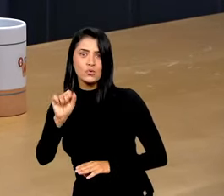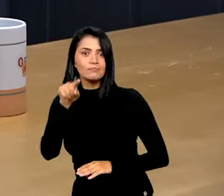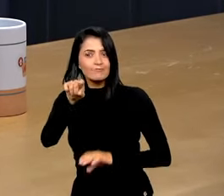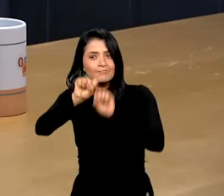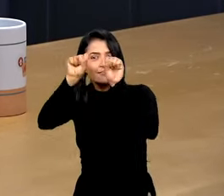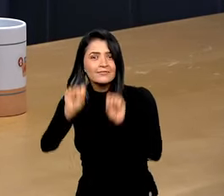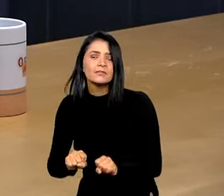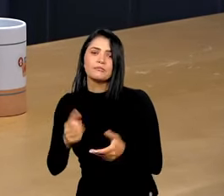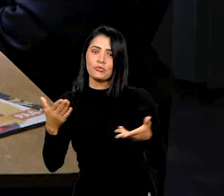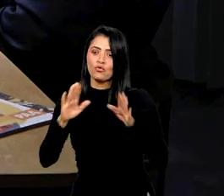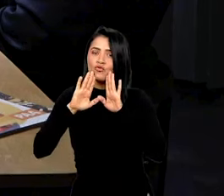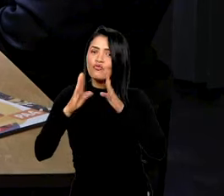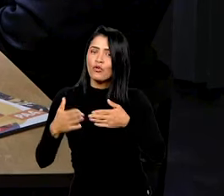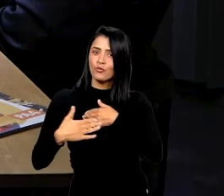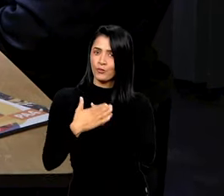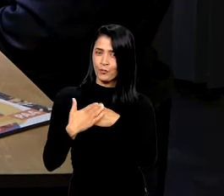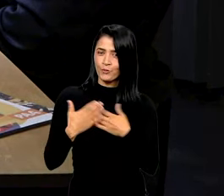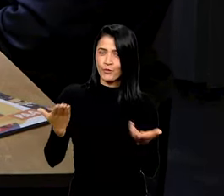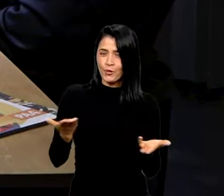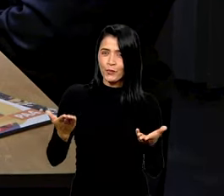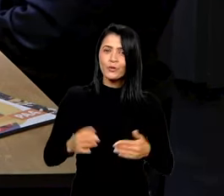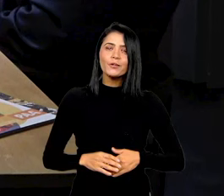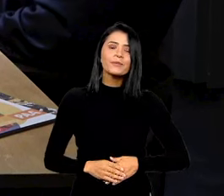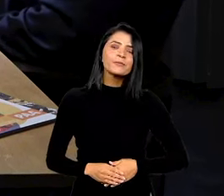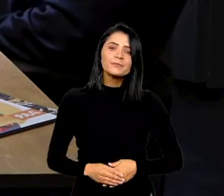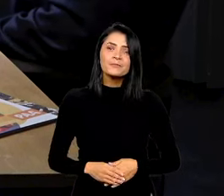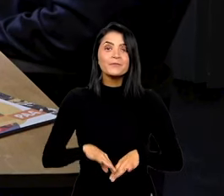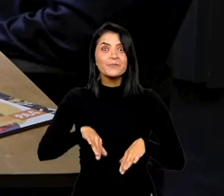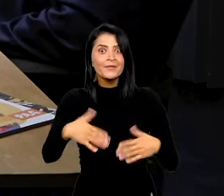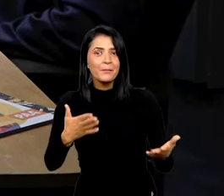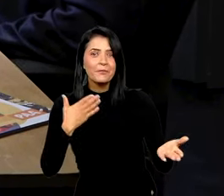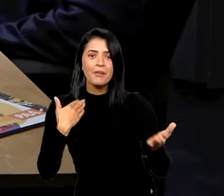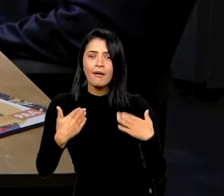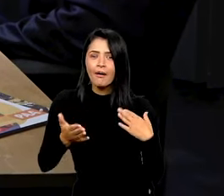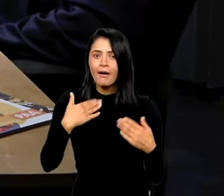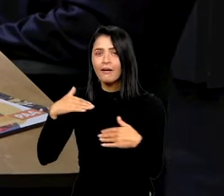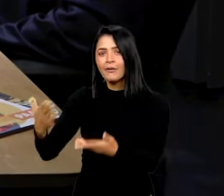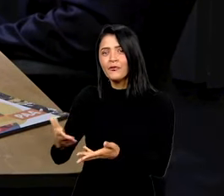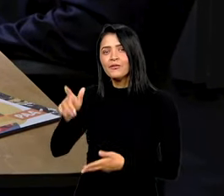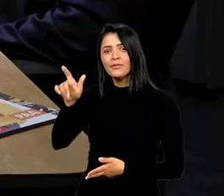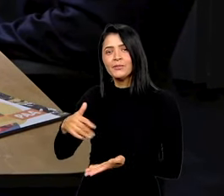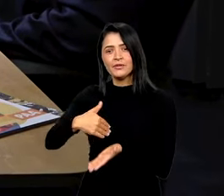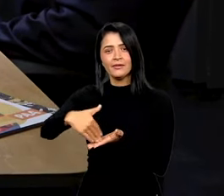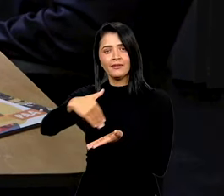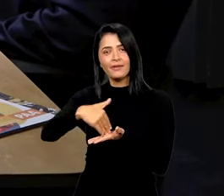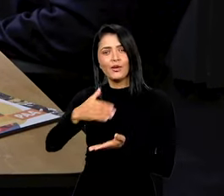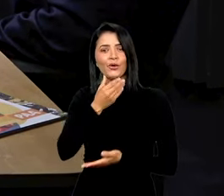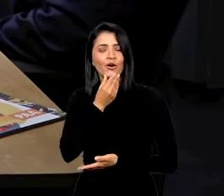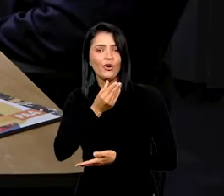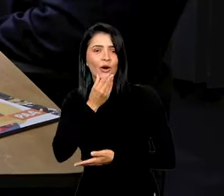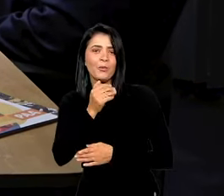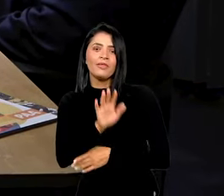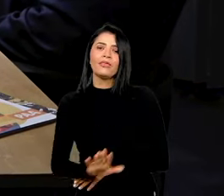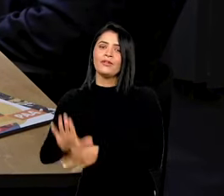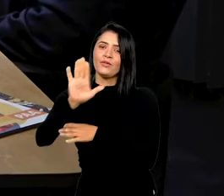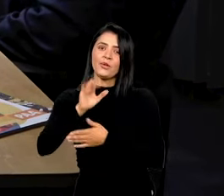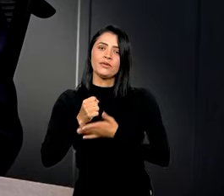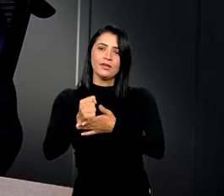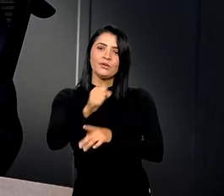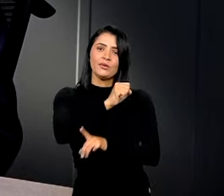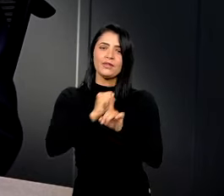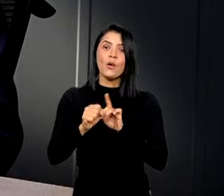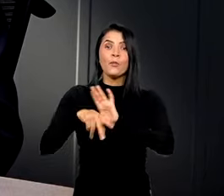vamos conversar agora. Para este papo, convidamos o Secretário Nacional de Assistência Social do MDS, André